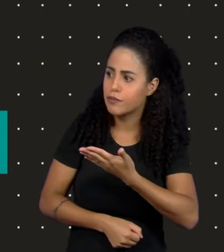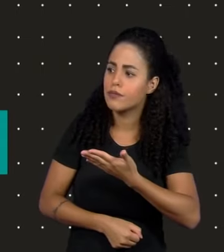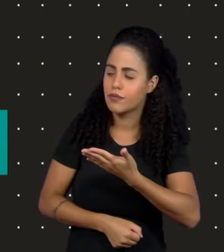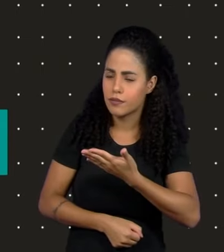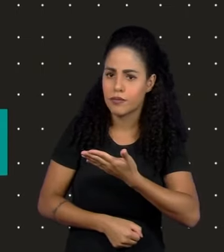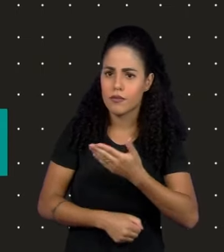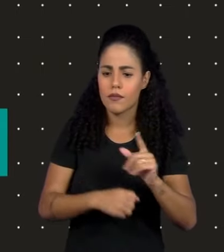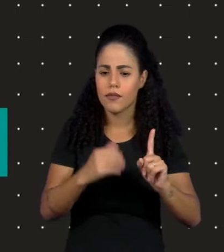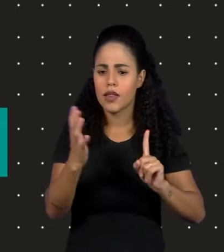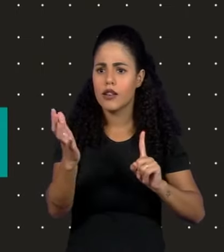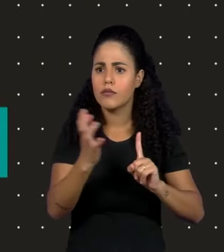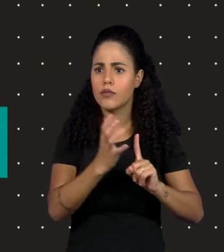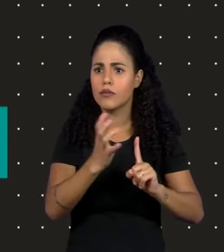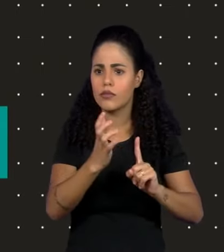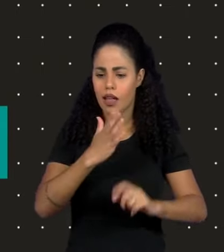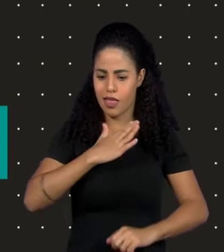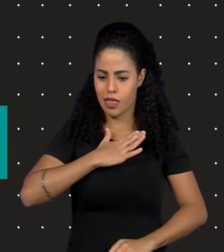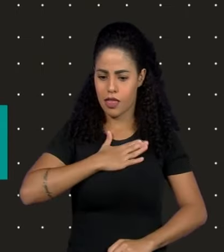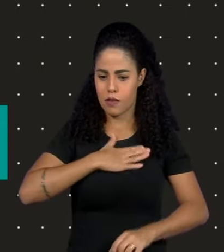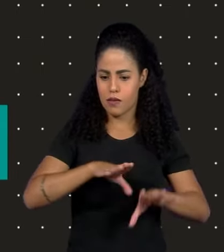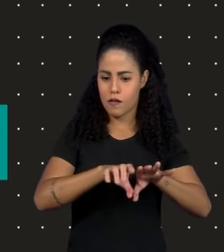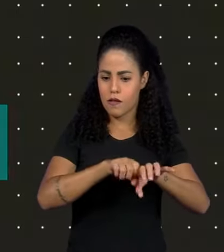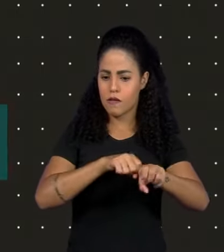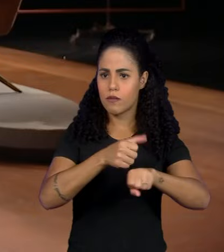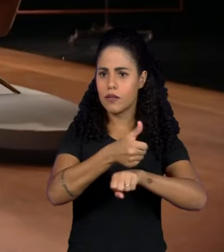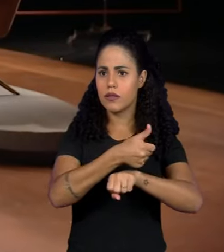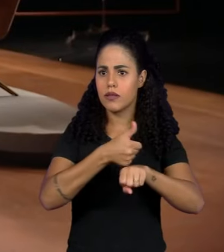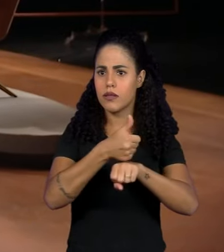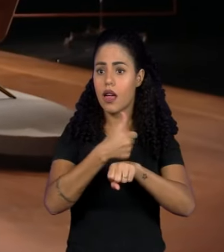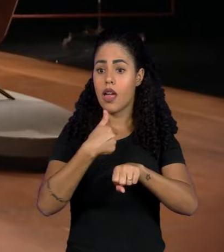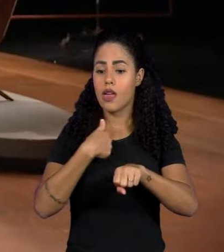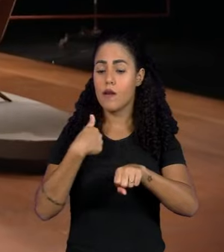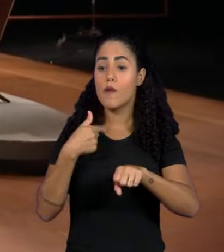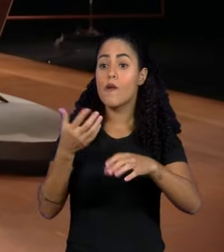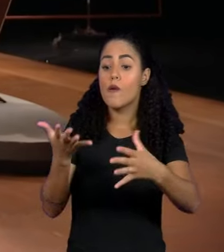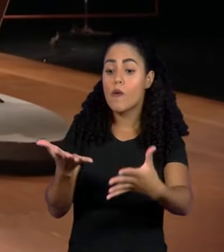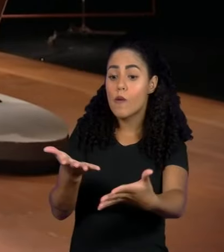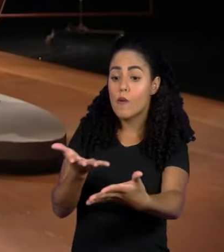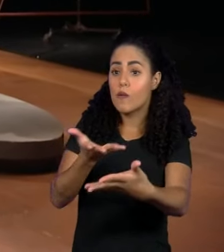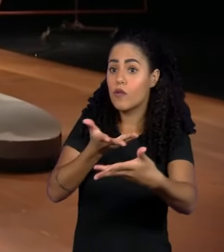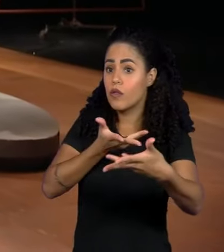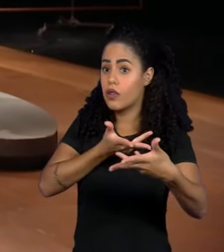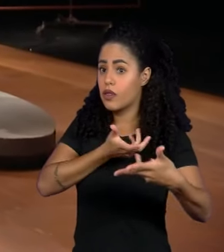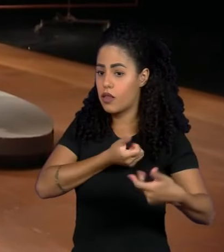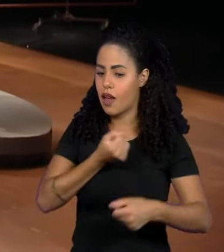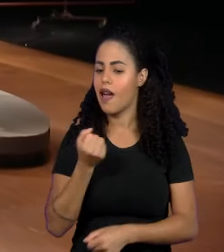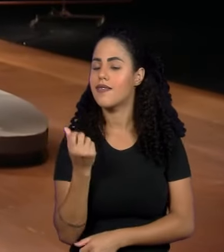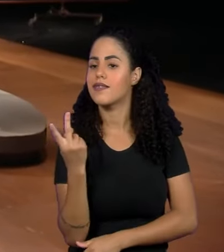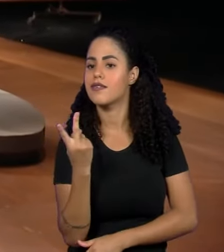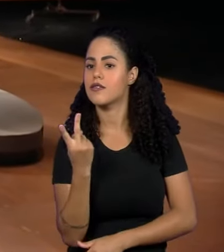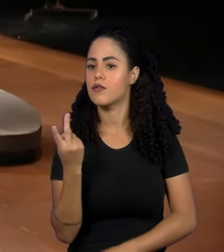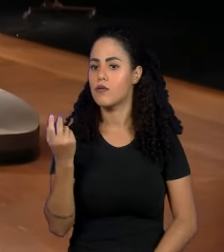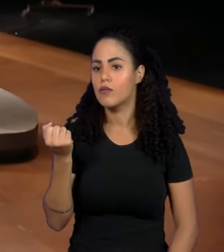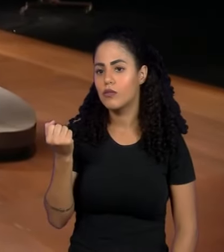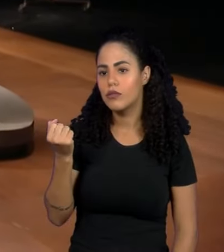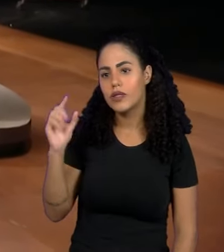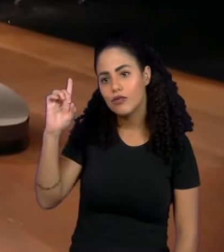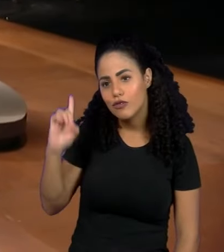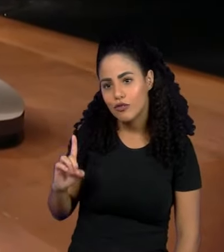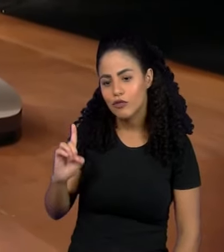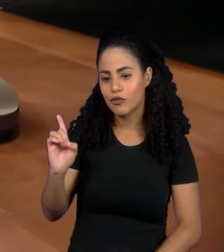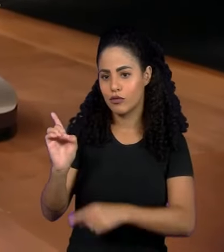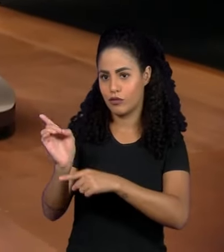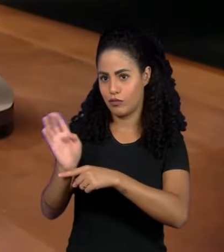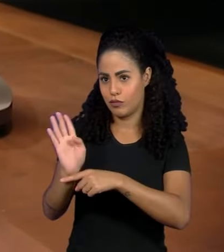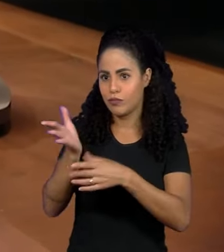muito grande na minha formação. Tanto que eu convidei ele para dirigir a segunda peça do Teatro Oficina. A primeira